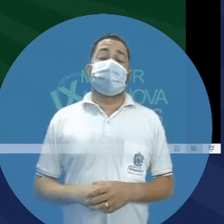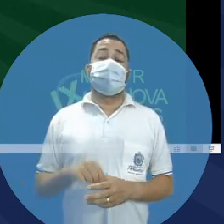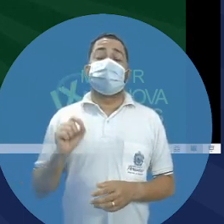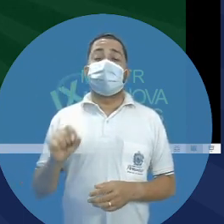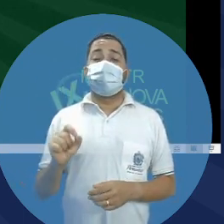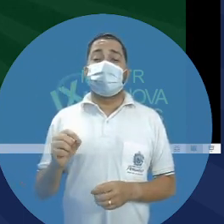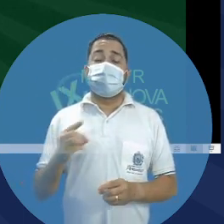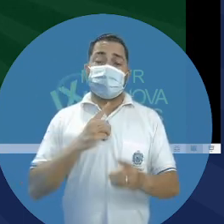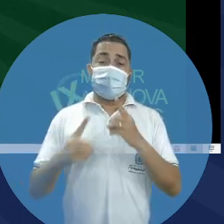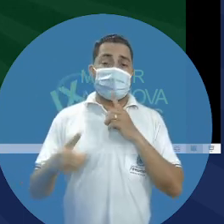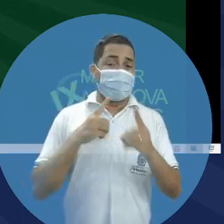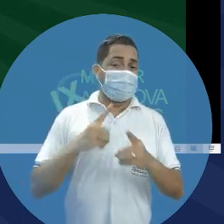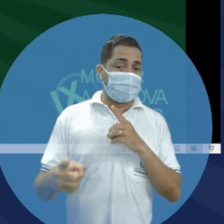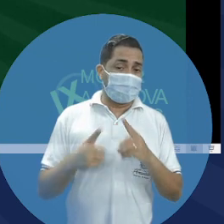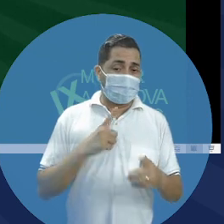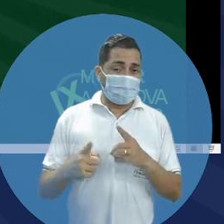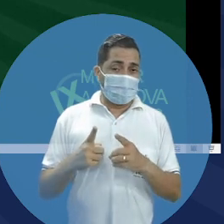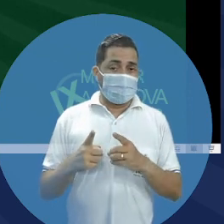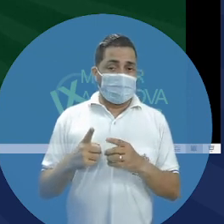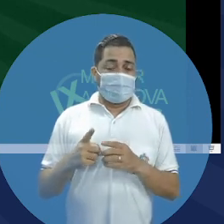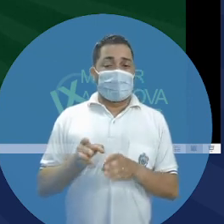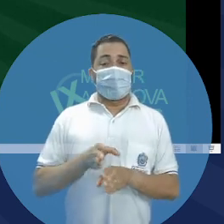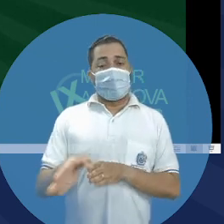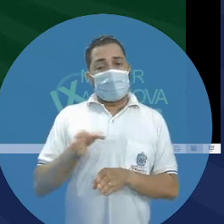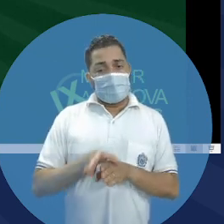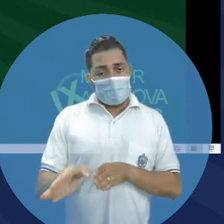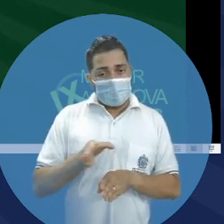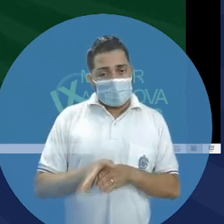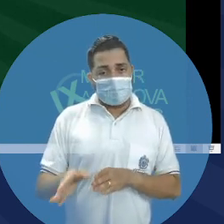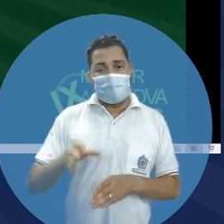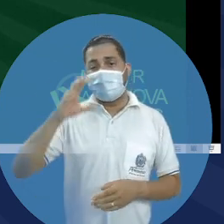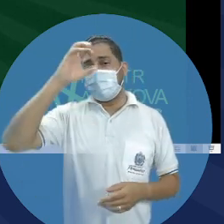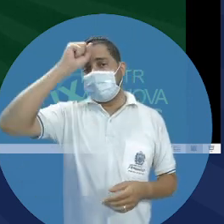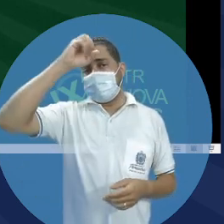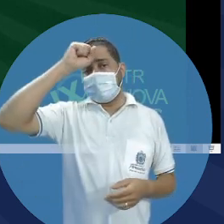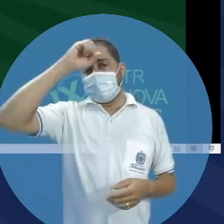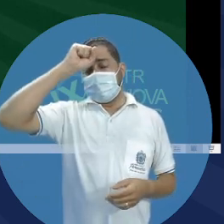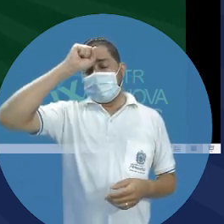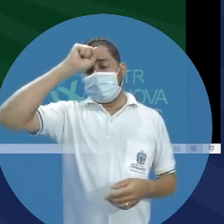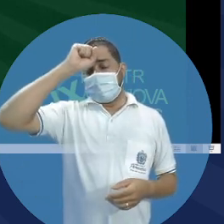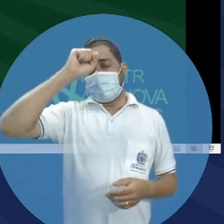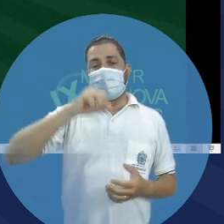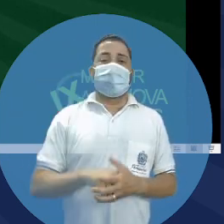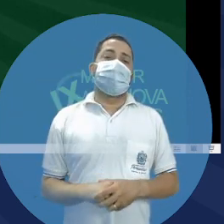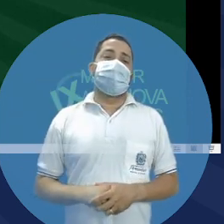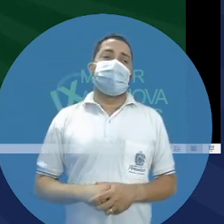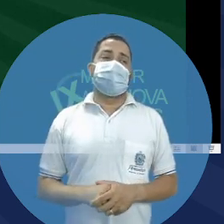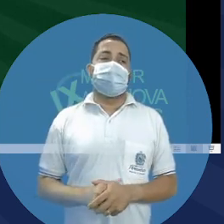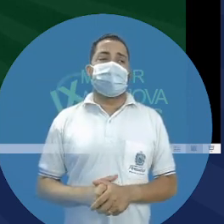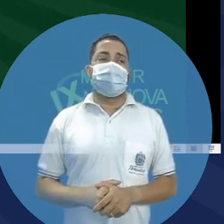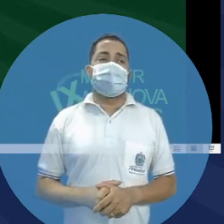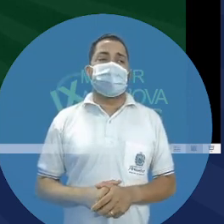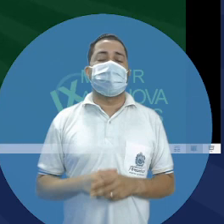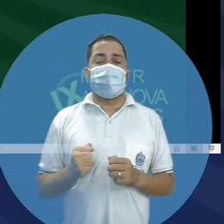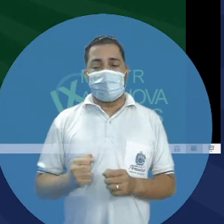de conscientização, de aprendizado entre eles. Pode passar.